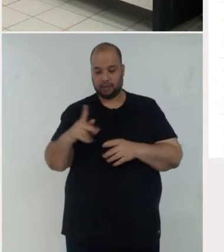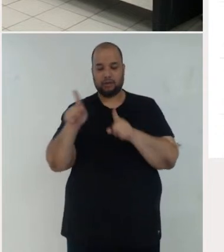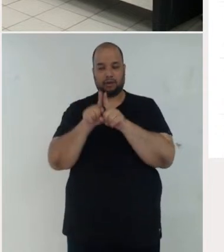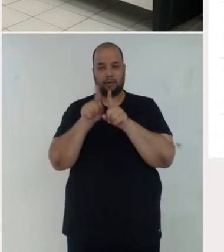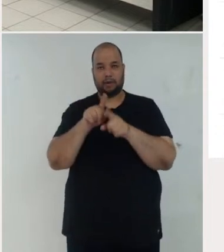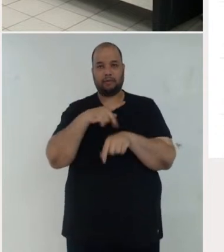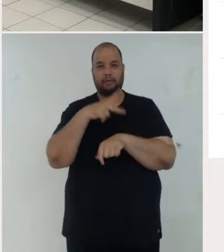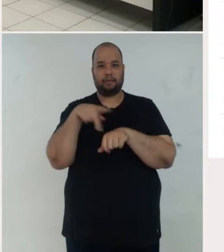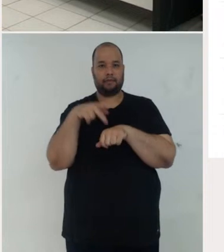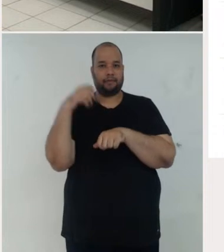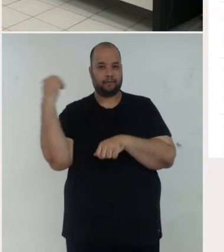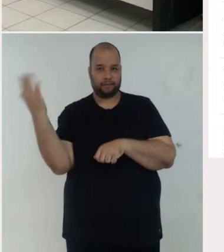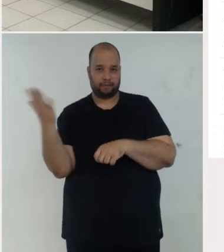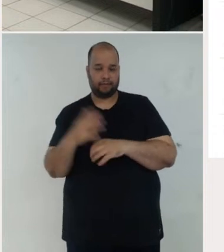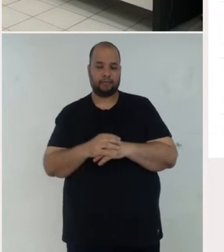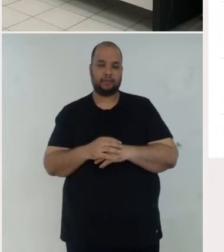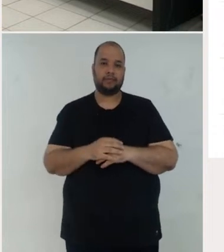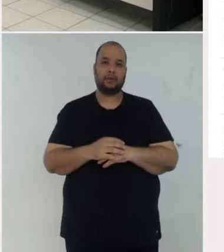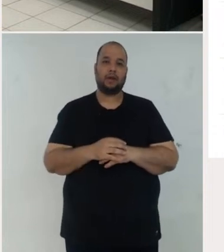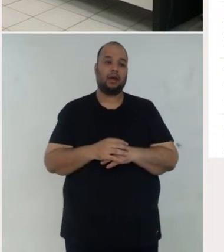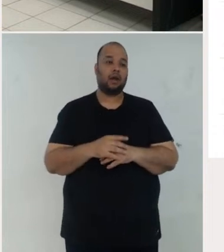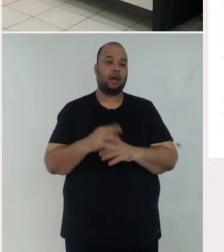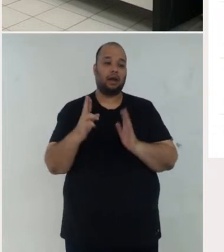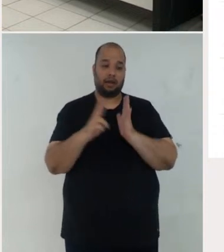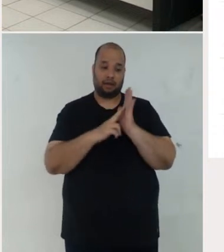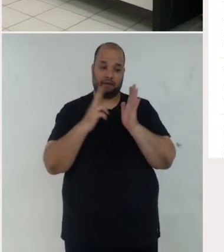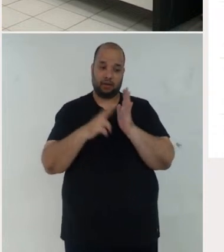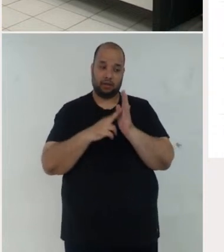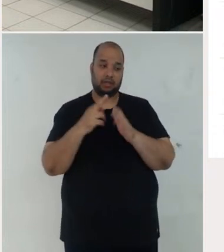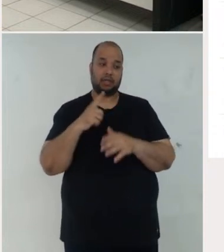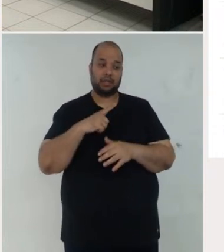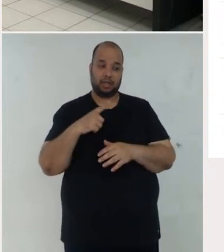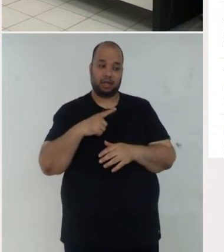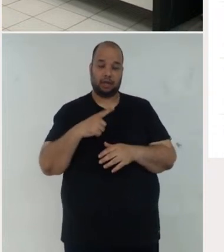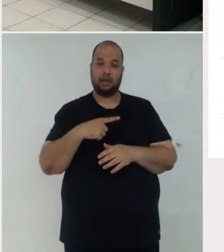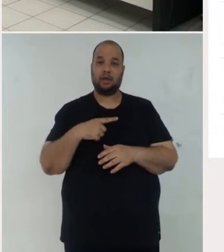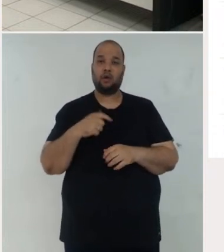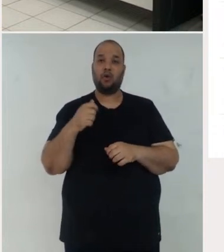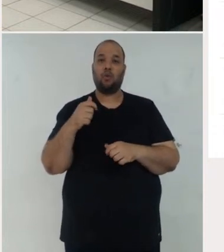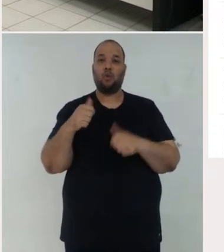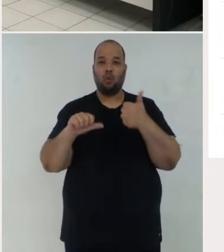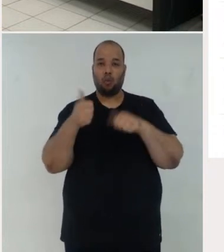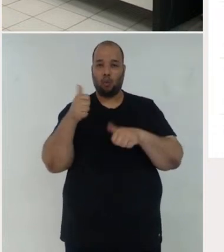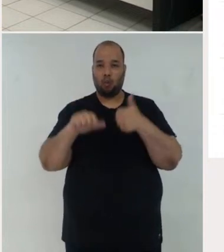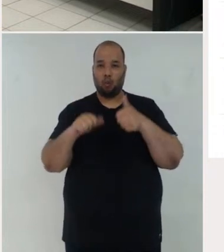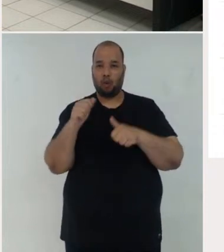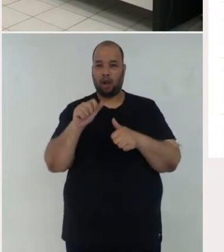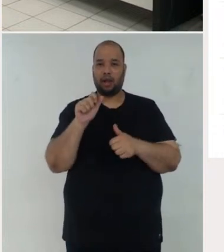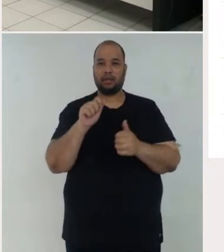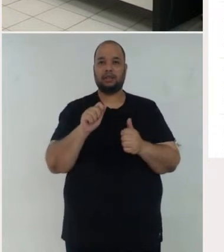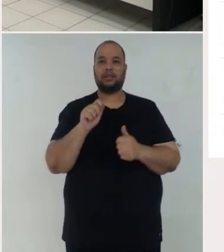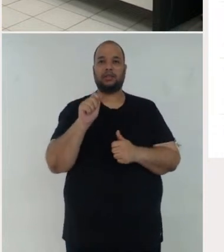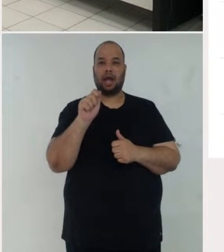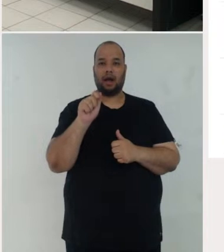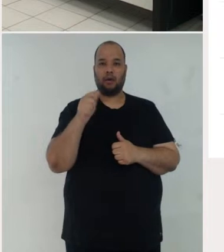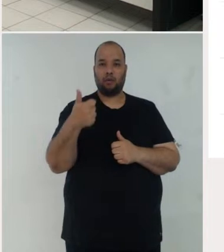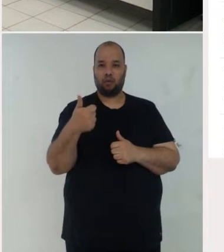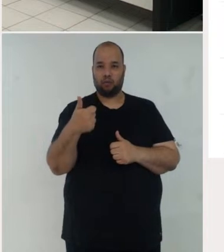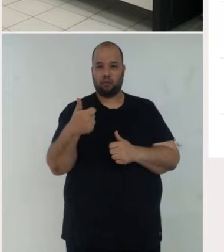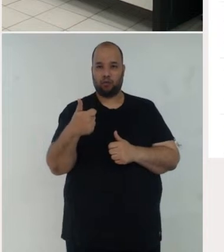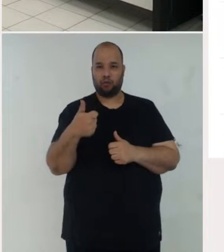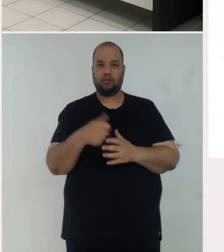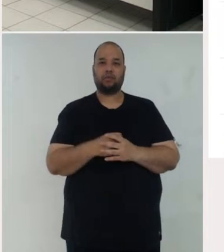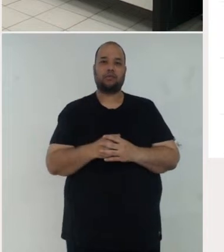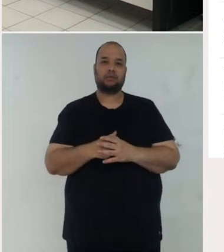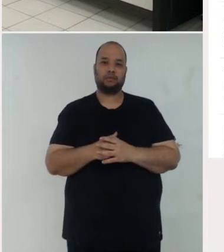A revista tem Qualis A1, faz tempo, né? Então, seja no Qualis, os indicativos da CAPES, ela é